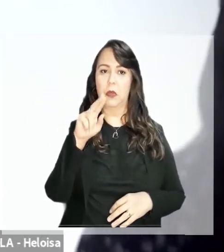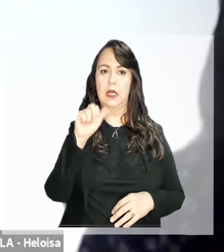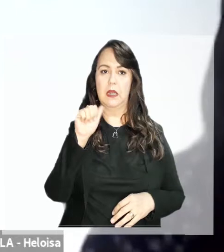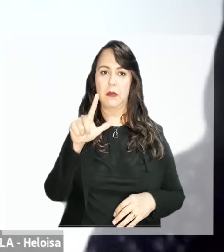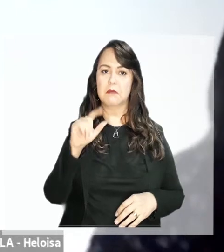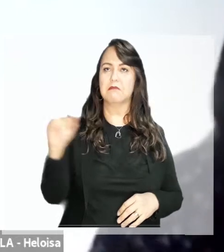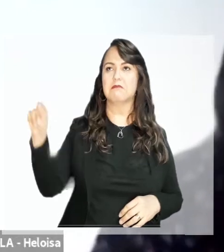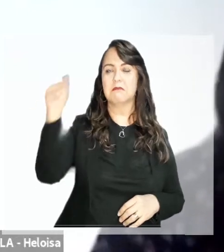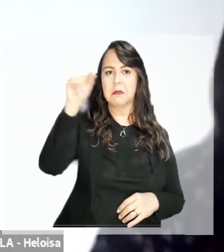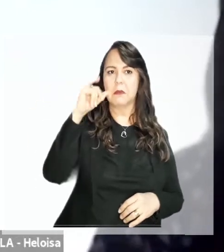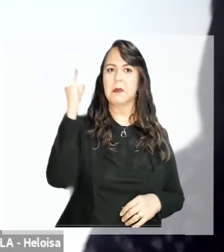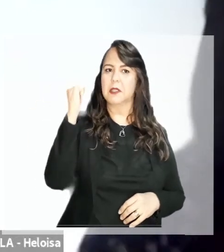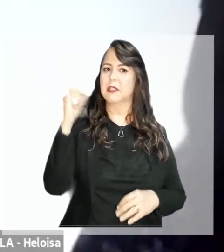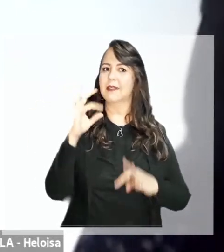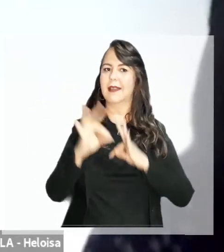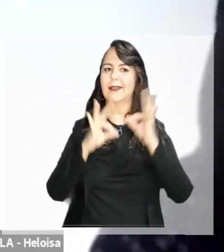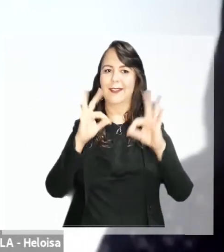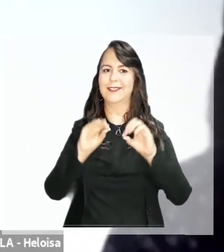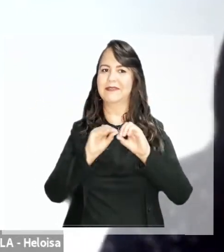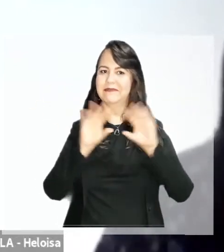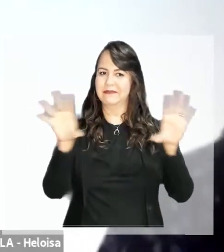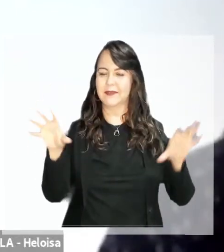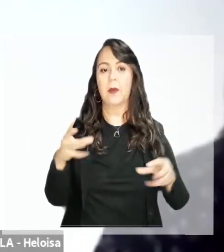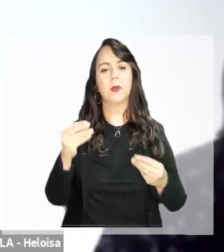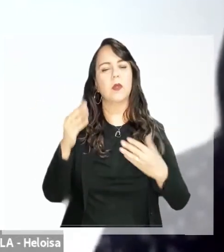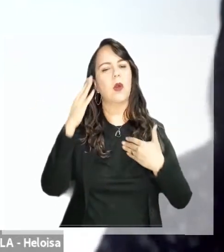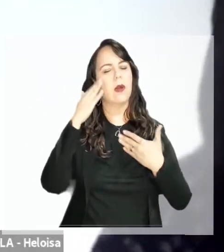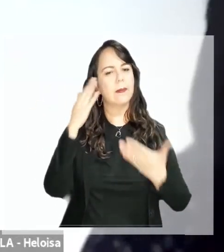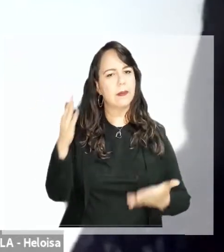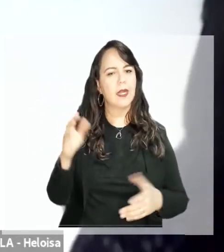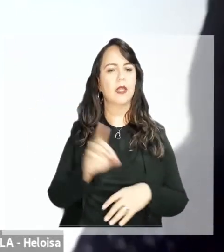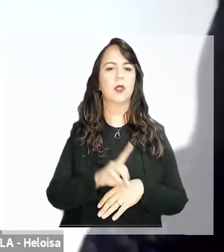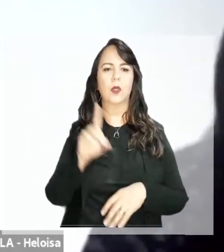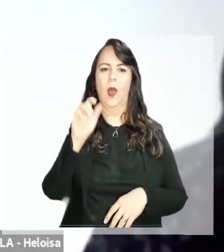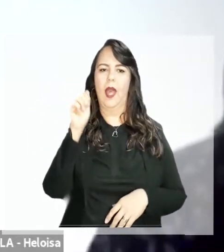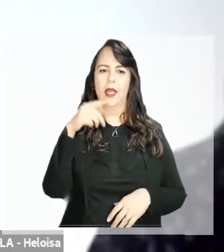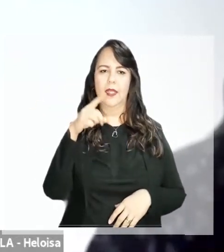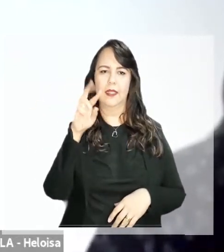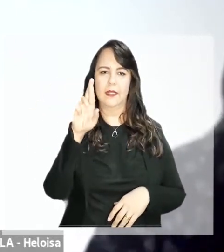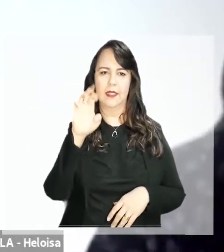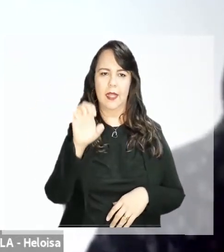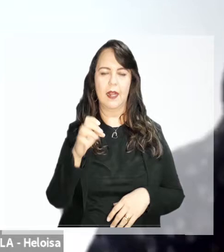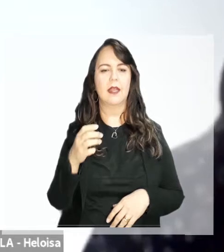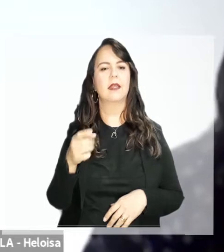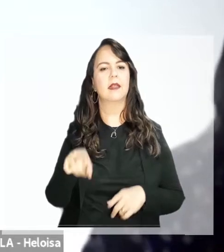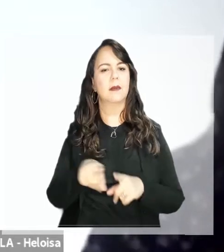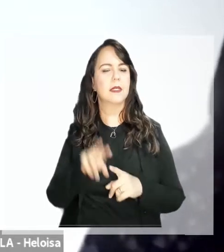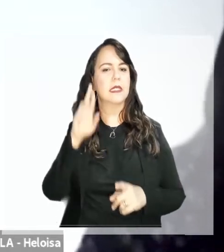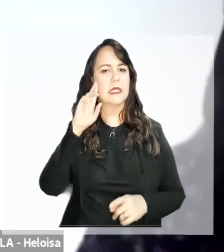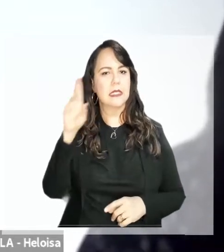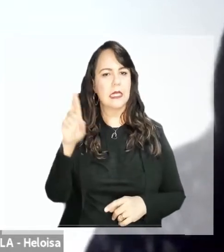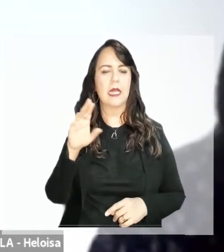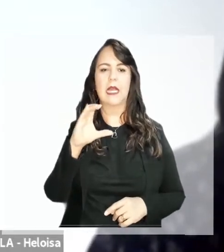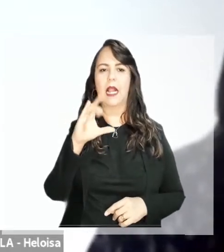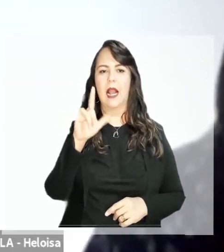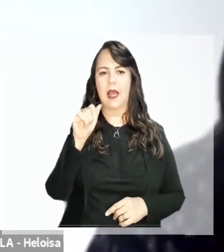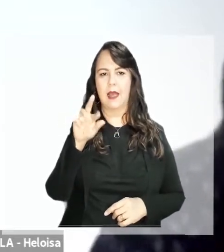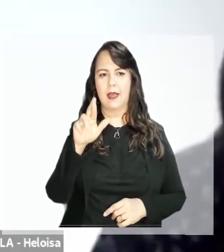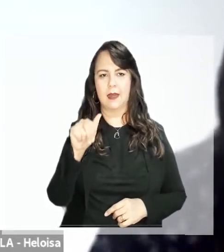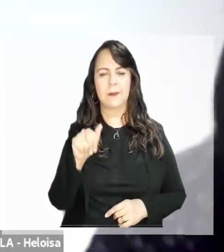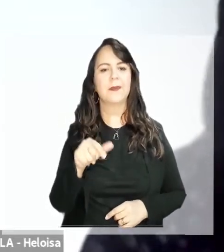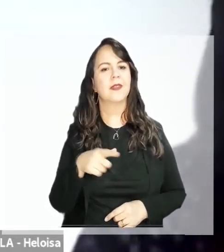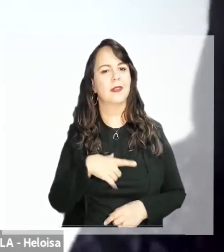agradecimentos ao doutor André Correia da Almeida, à senhora Clara Langevin e ao juiz de direito do TJDFT, doutor